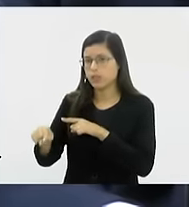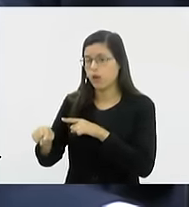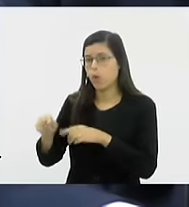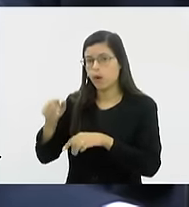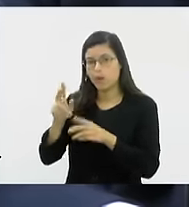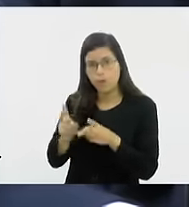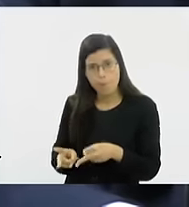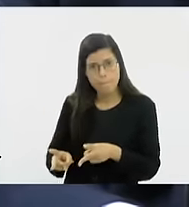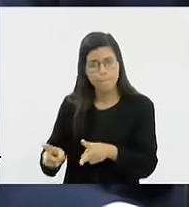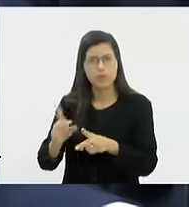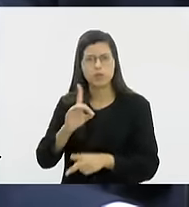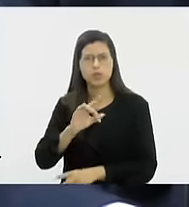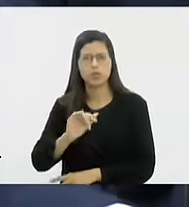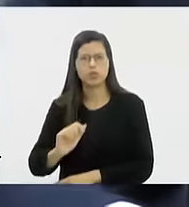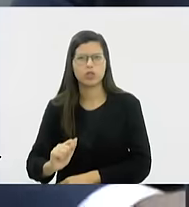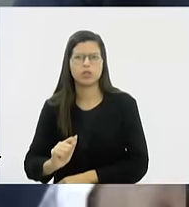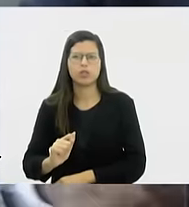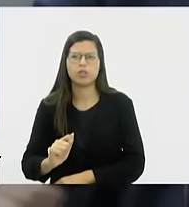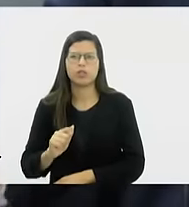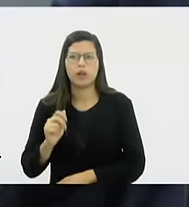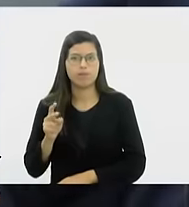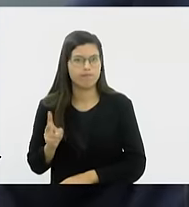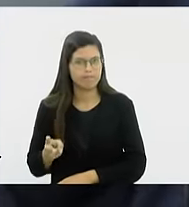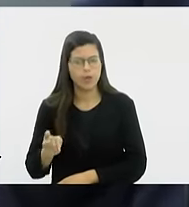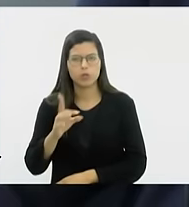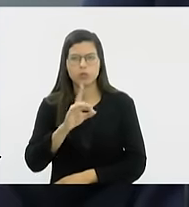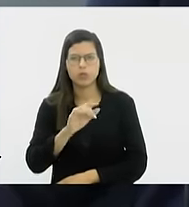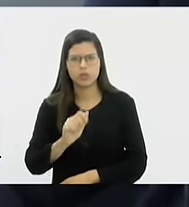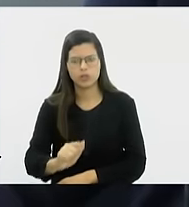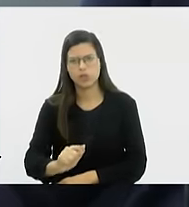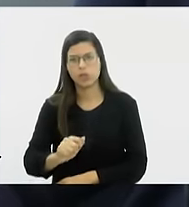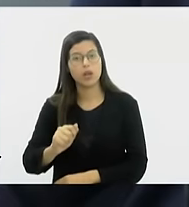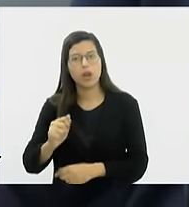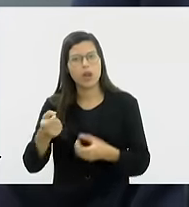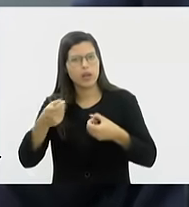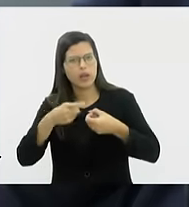mesmo dia que foi constituído, ou seja, no mesmo dia que o consórcio